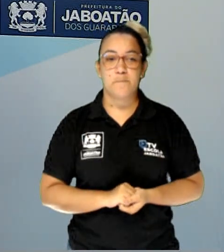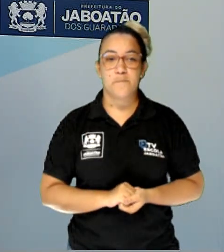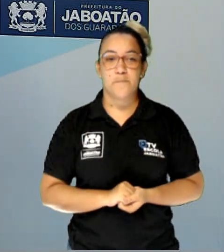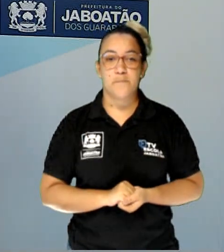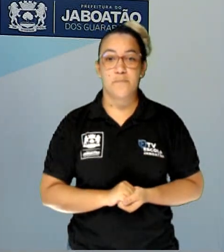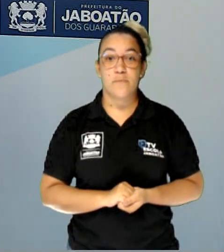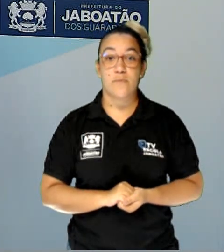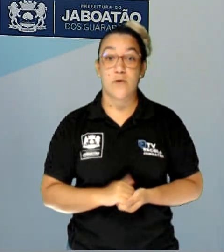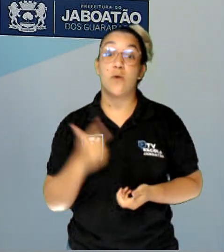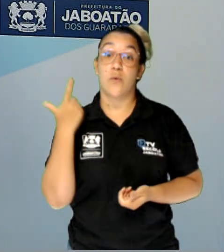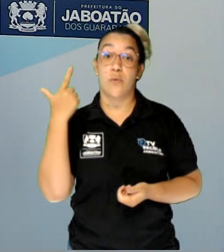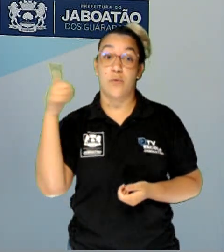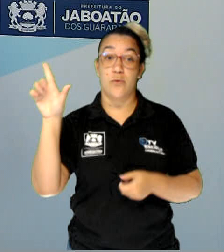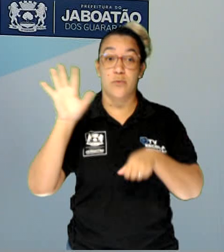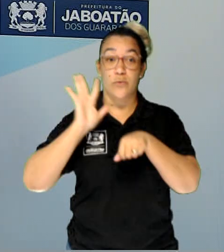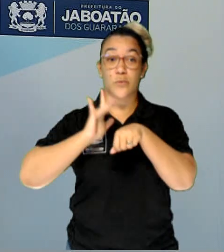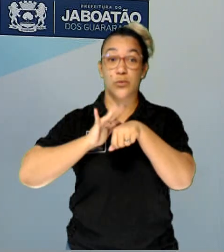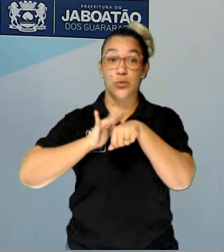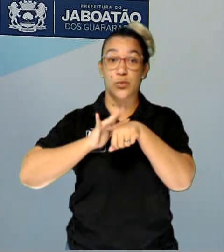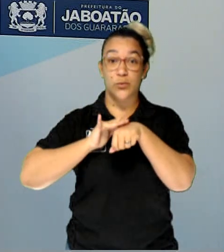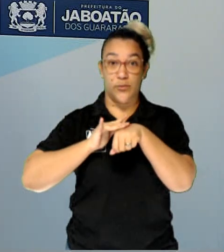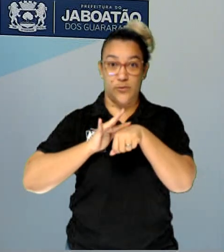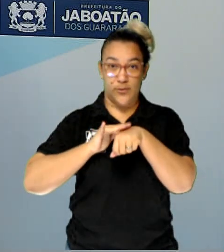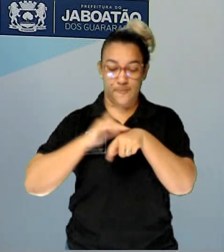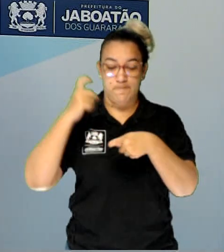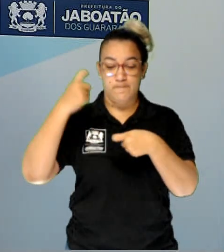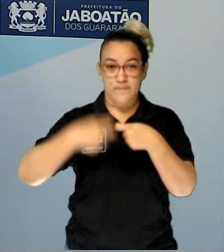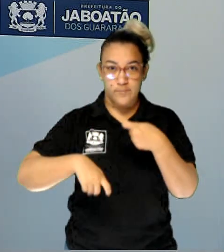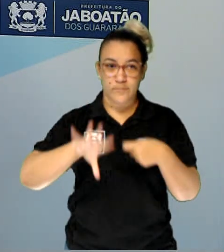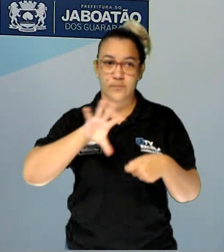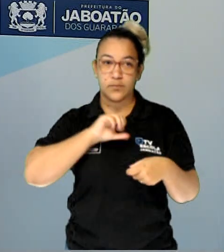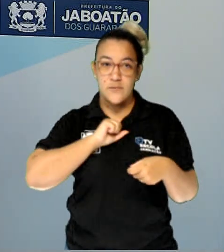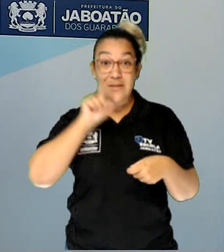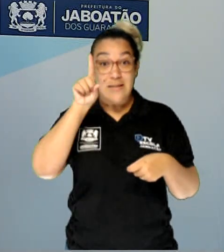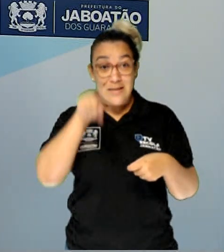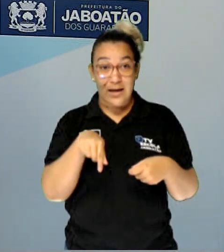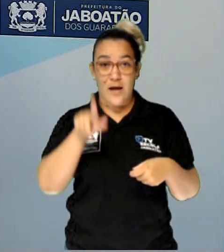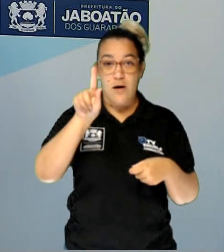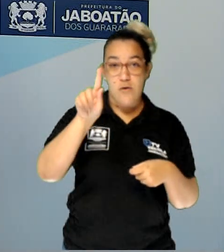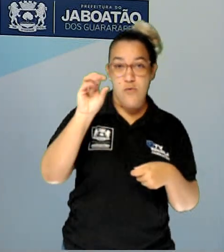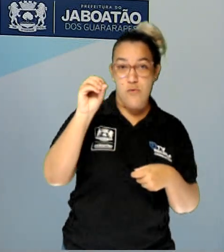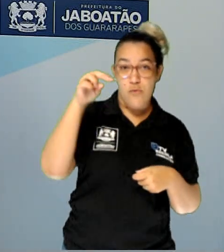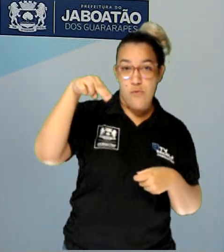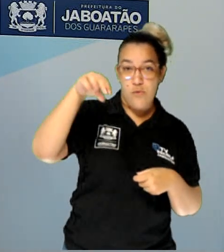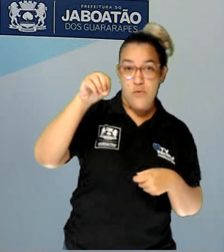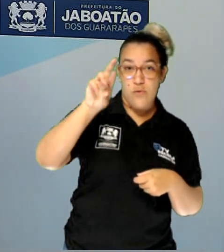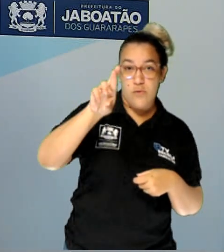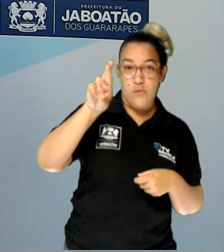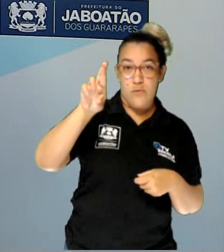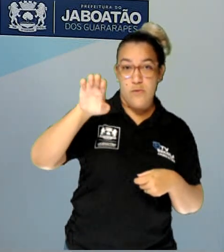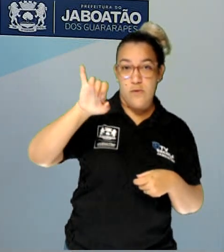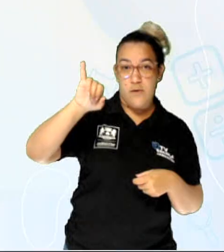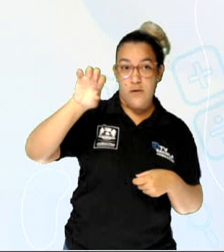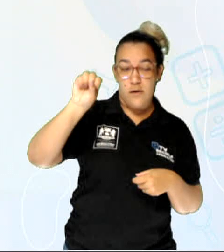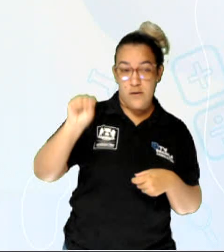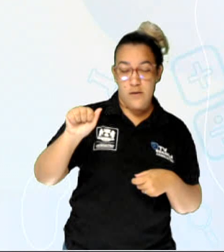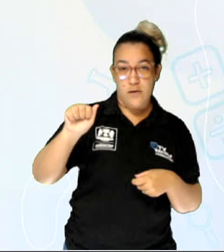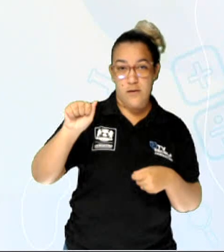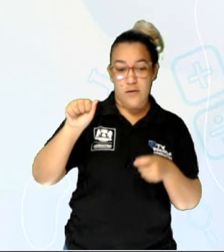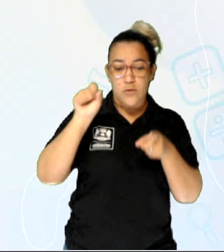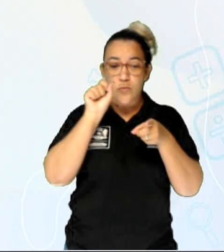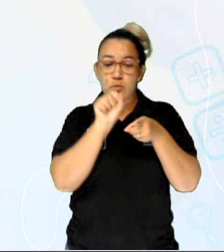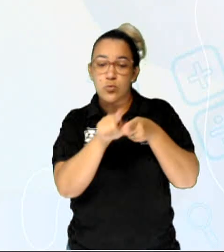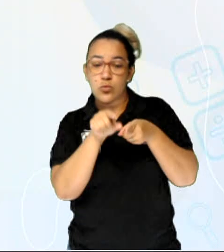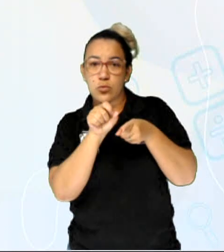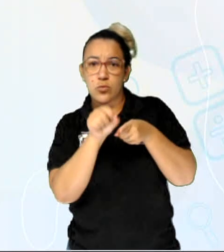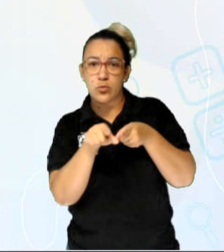a outra IST, a outra DST é a gonorreia, né, também uma doença aí bastante